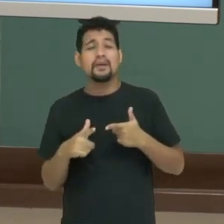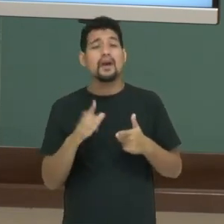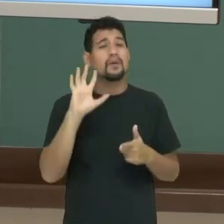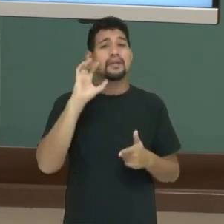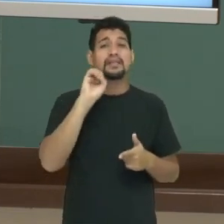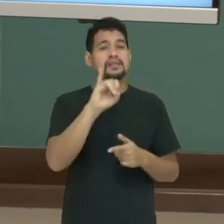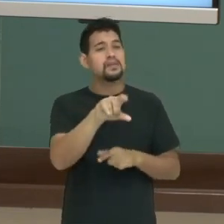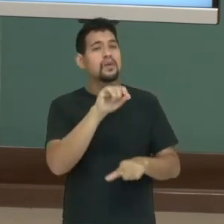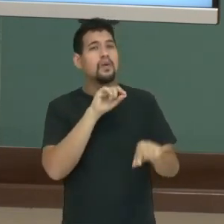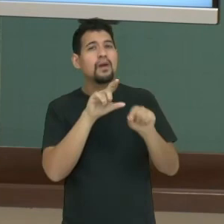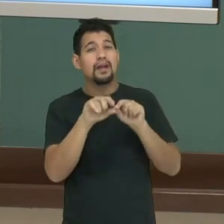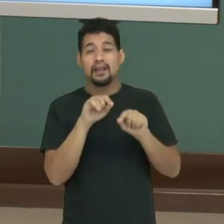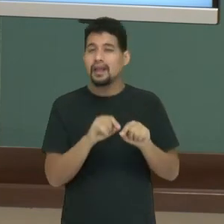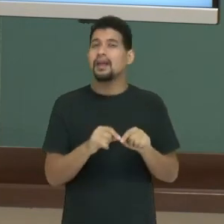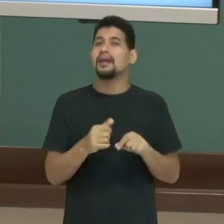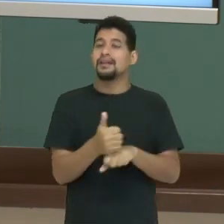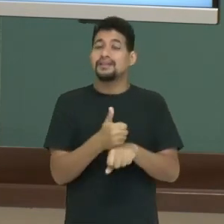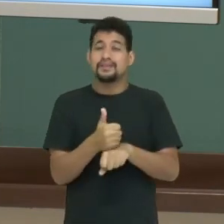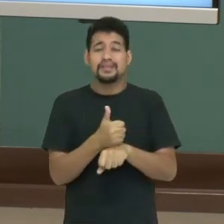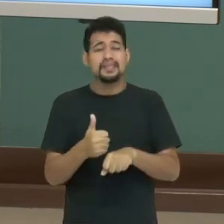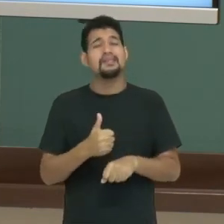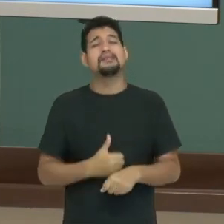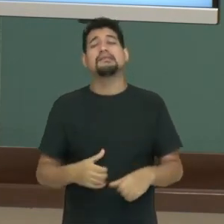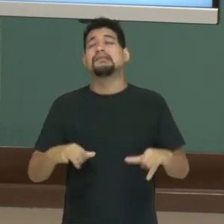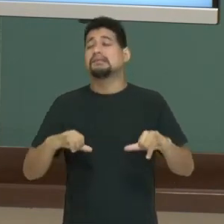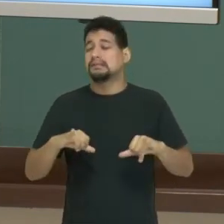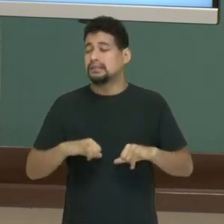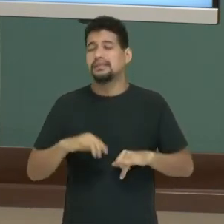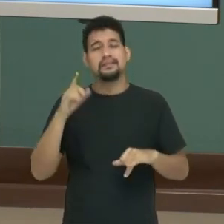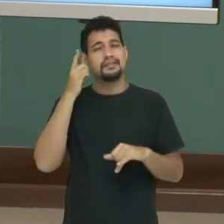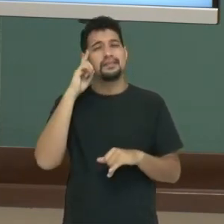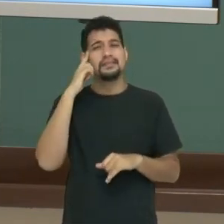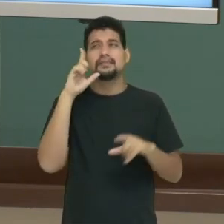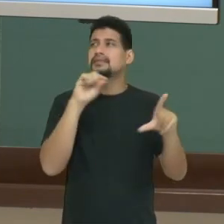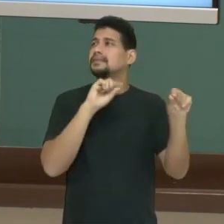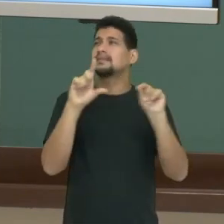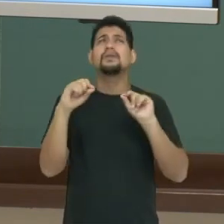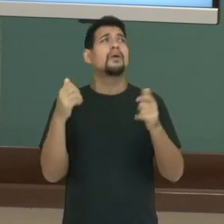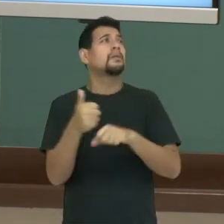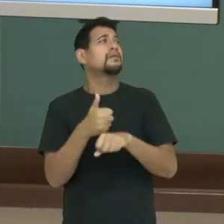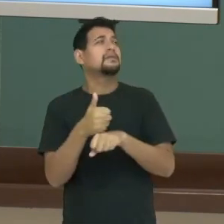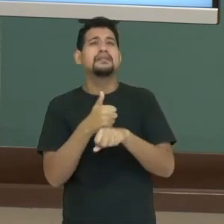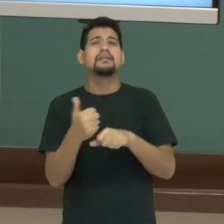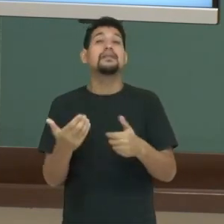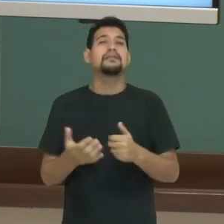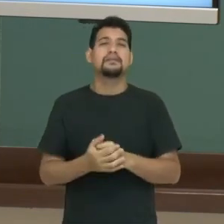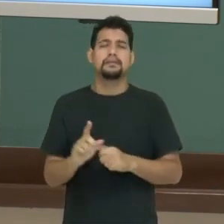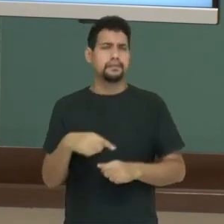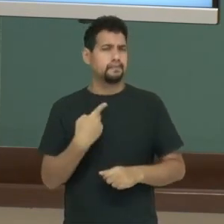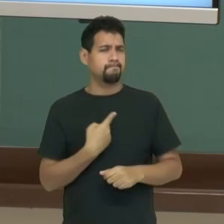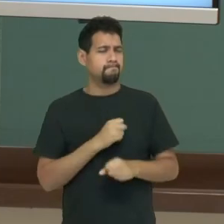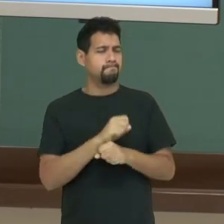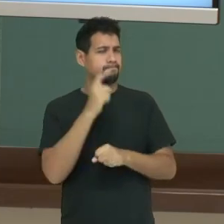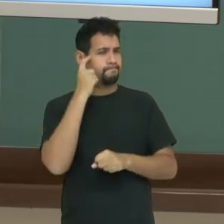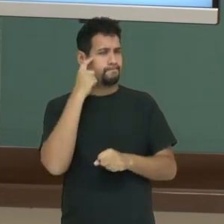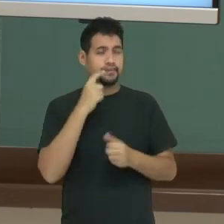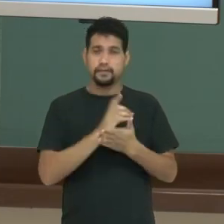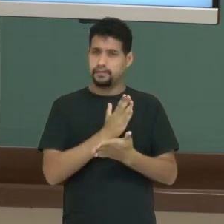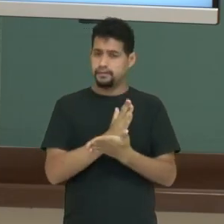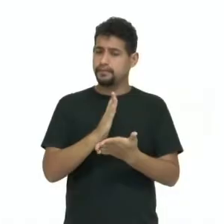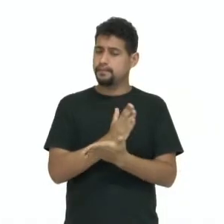escolha da carreira que o jovem enfrenta no seu dia a dia, no seu cotidiano? Nós podemos pensar em